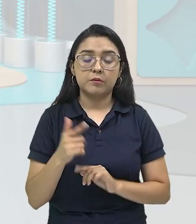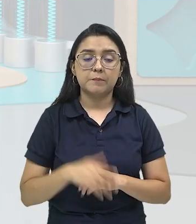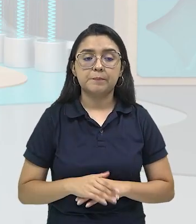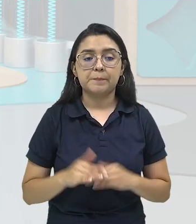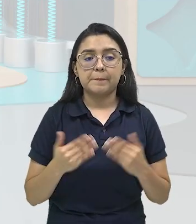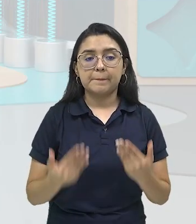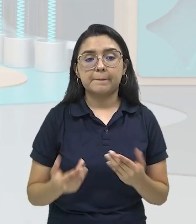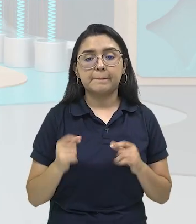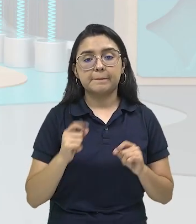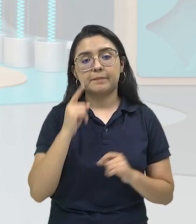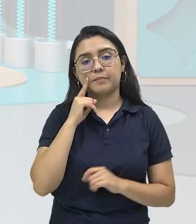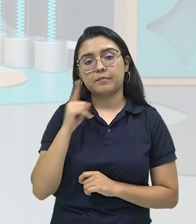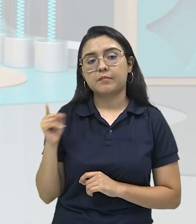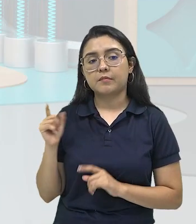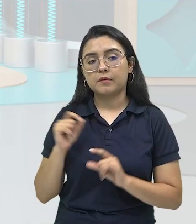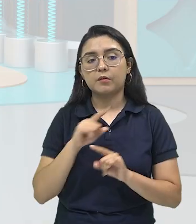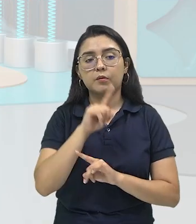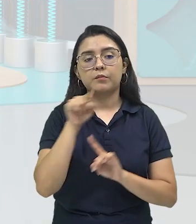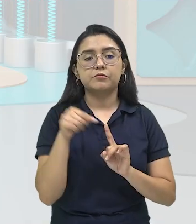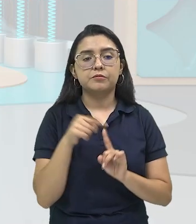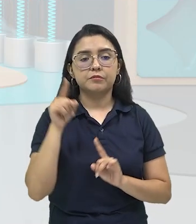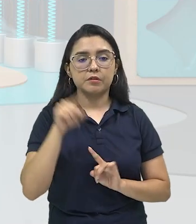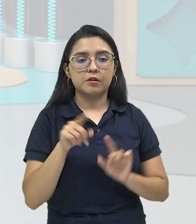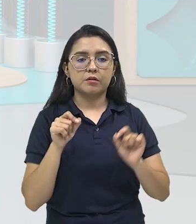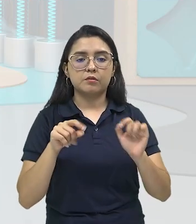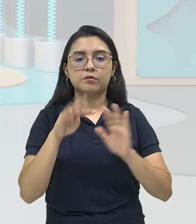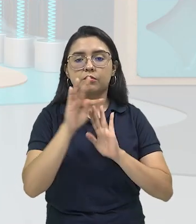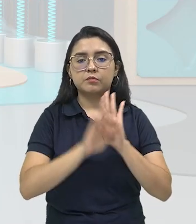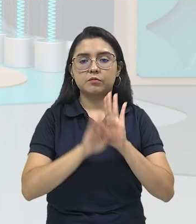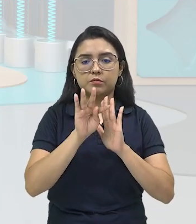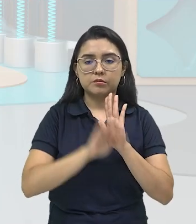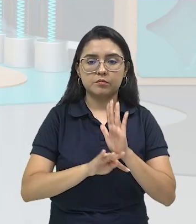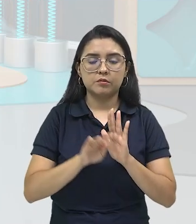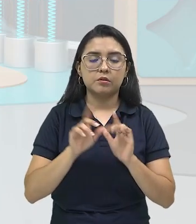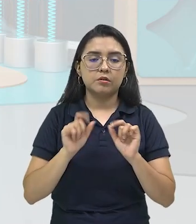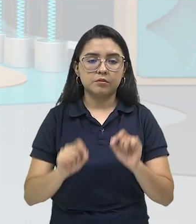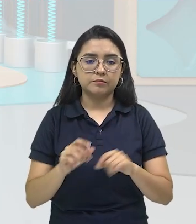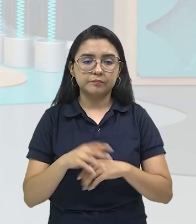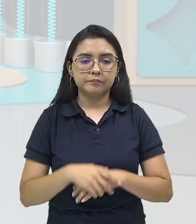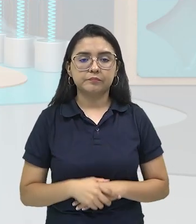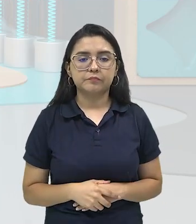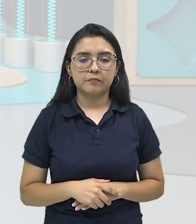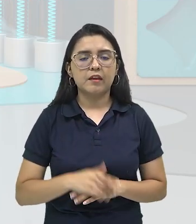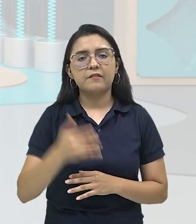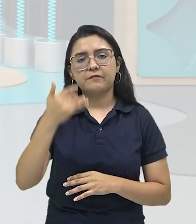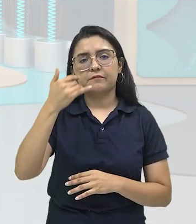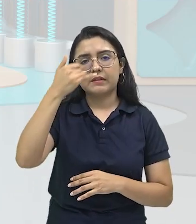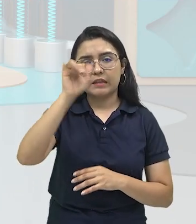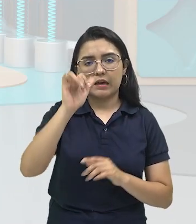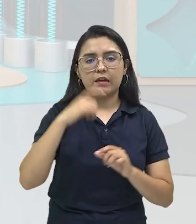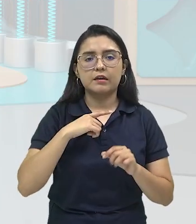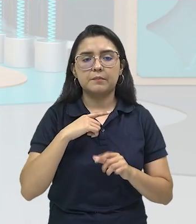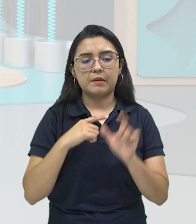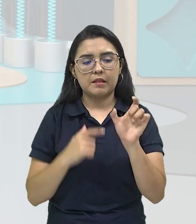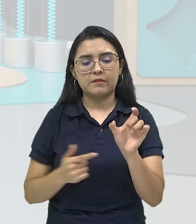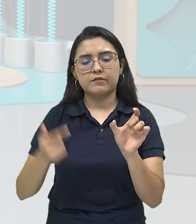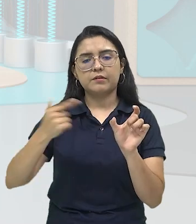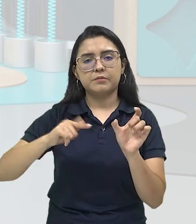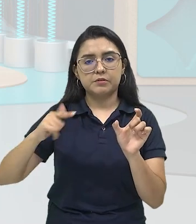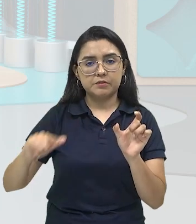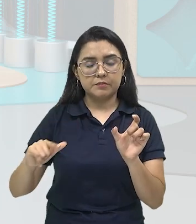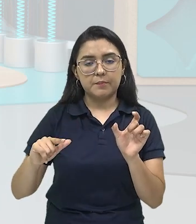foi enxugar mais o nosso texto, evitar uma repetição de uma palavra onde a gente consegue